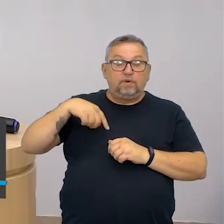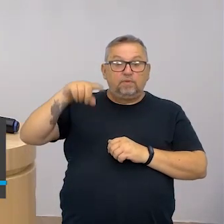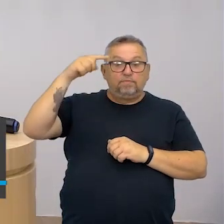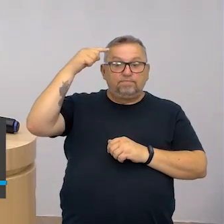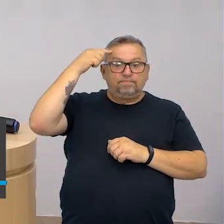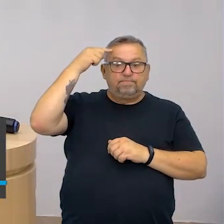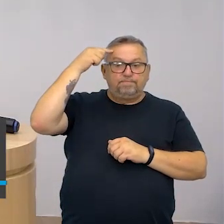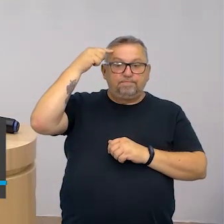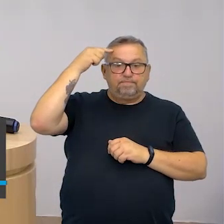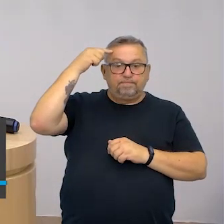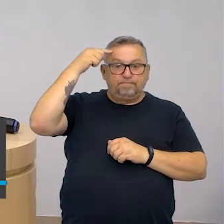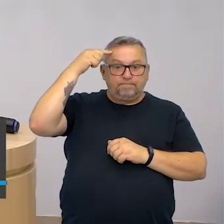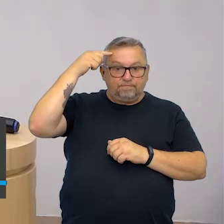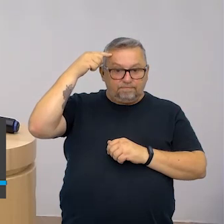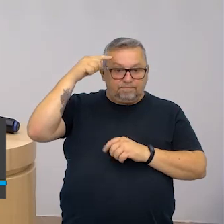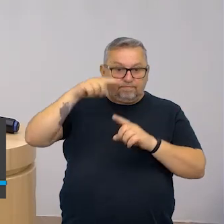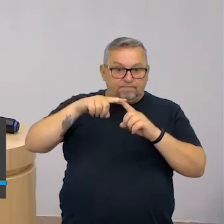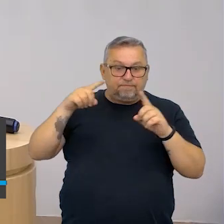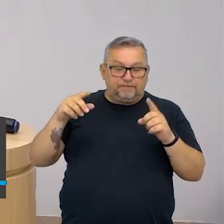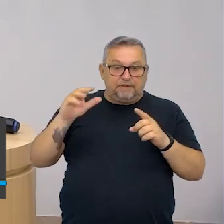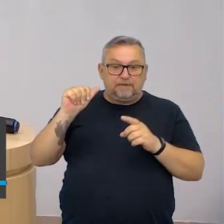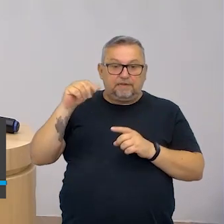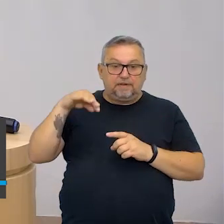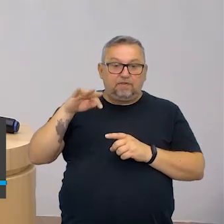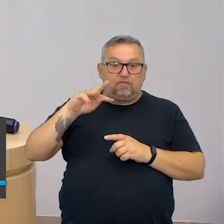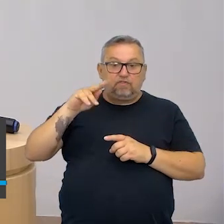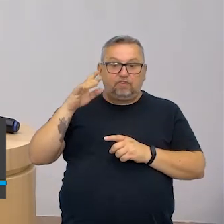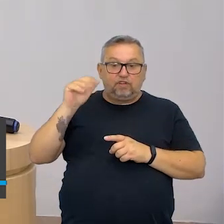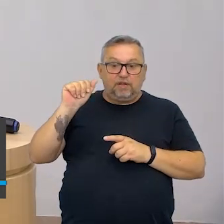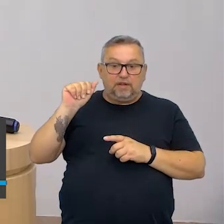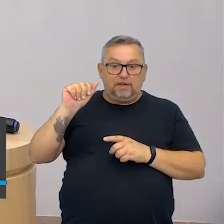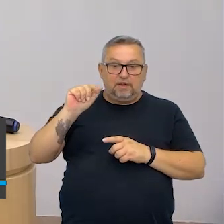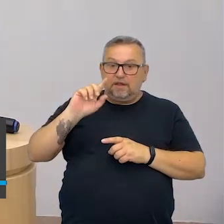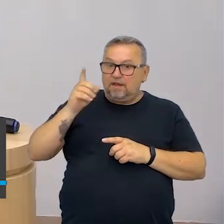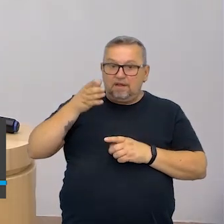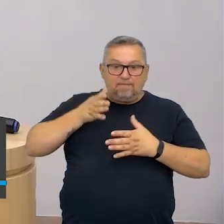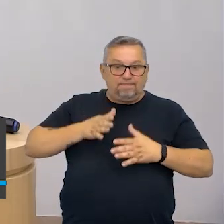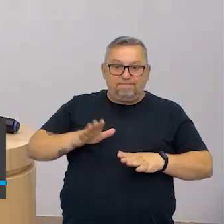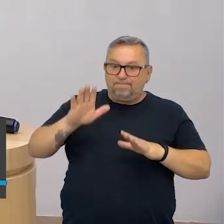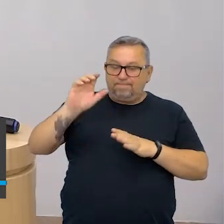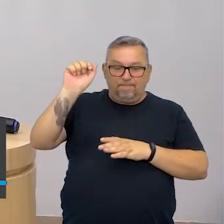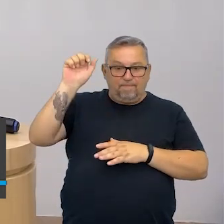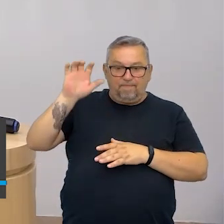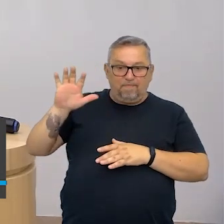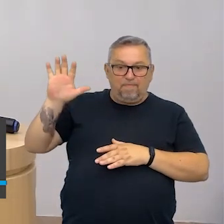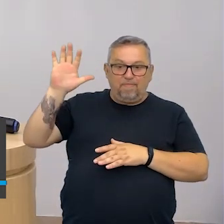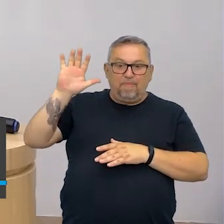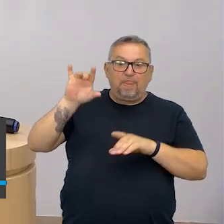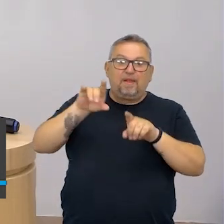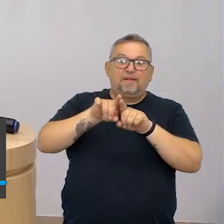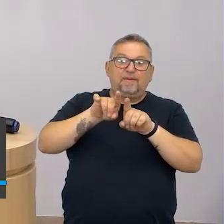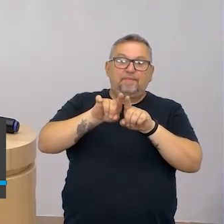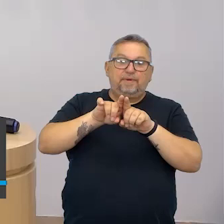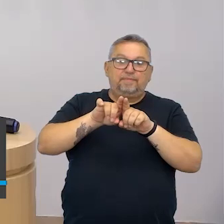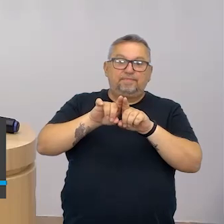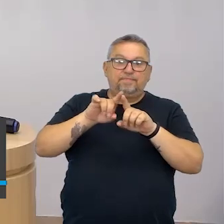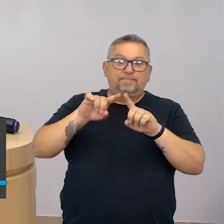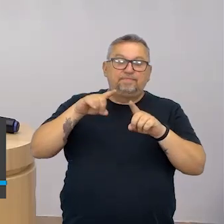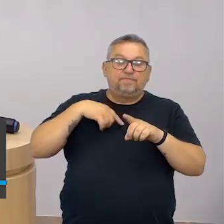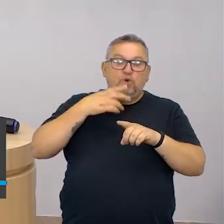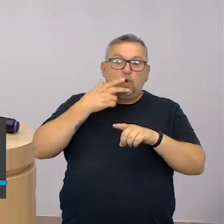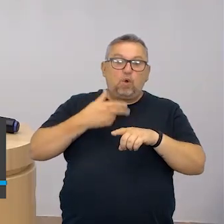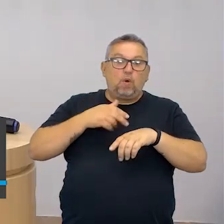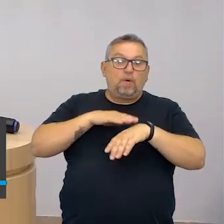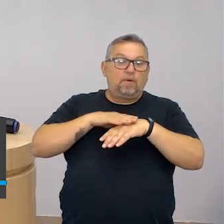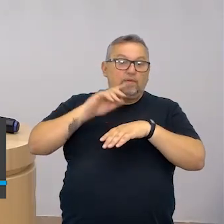pensador antilhano, né, portanto ele não é nascido na Europa e também de cor de pele preta,